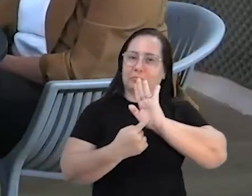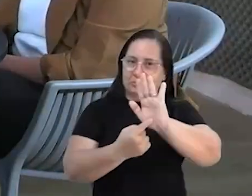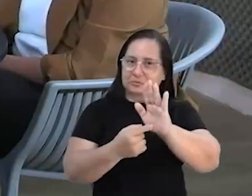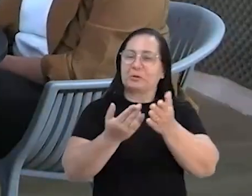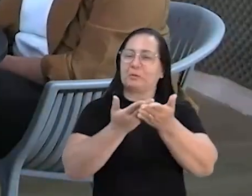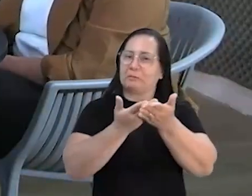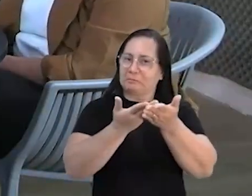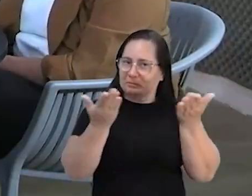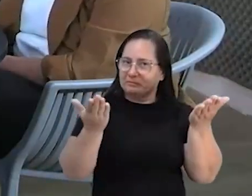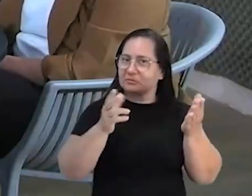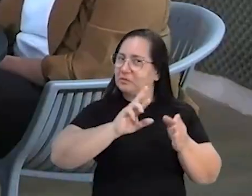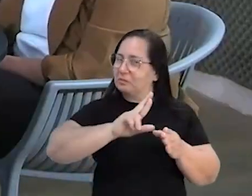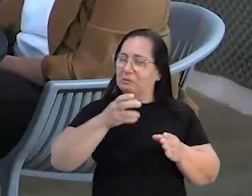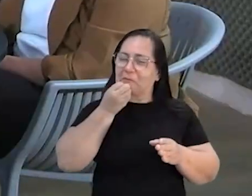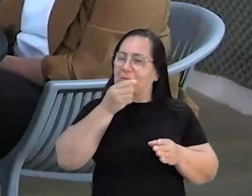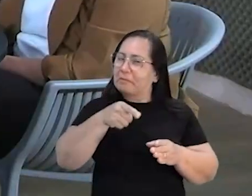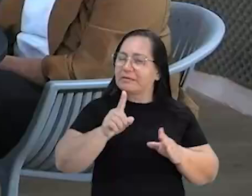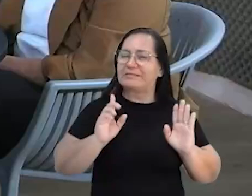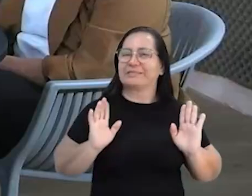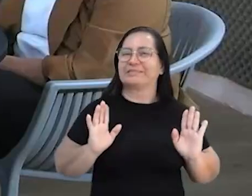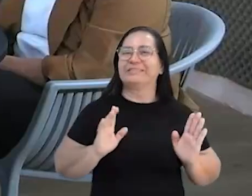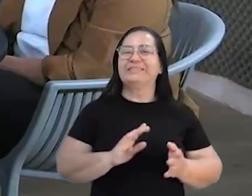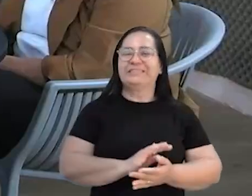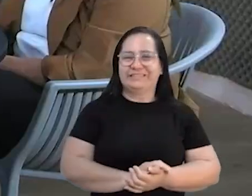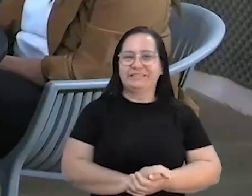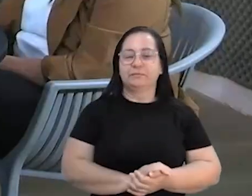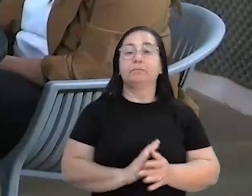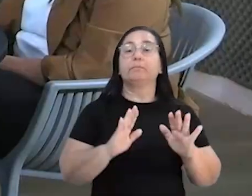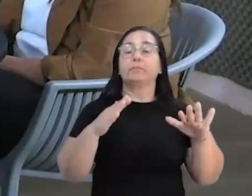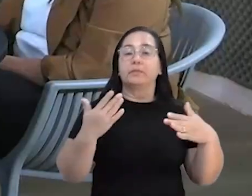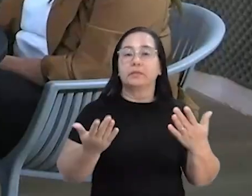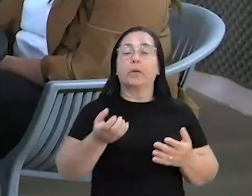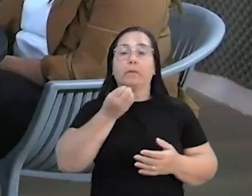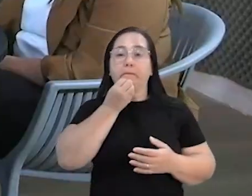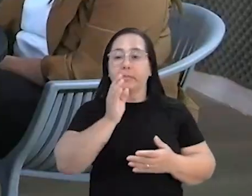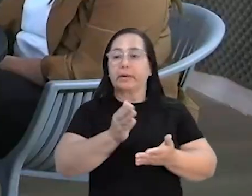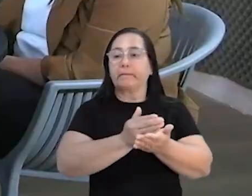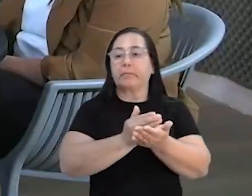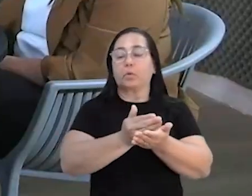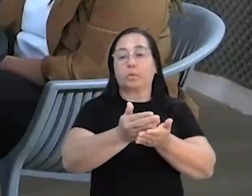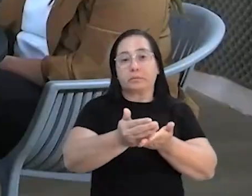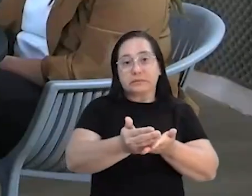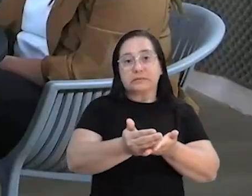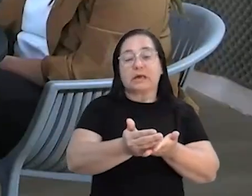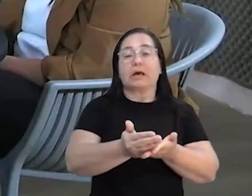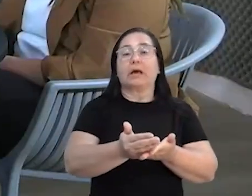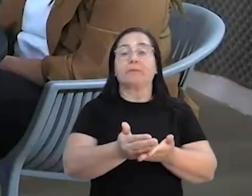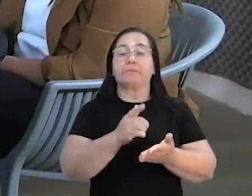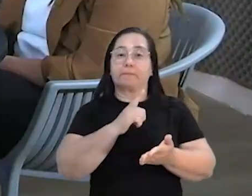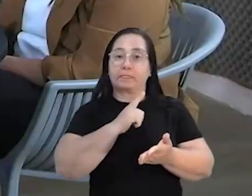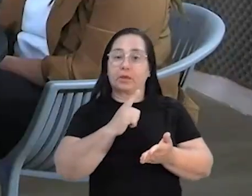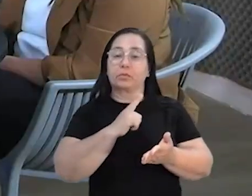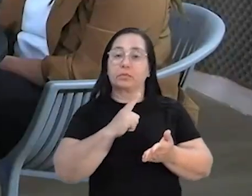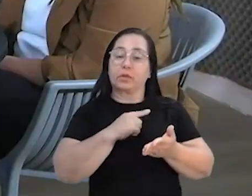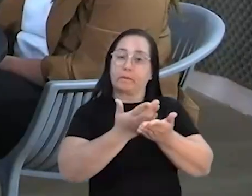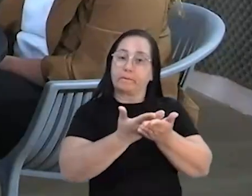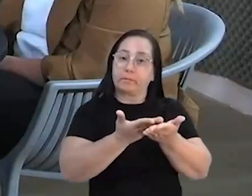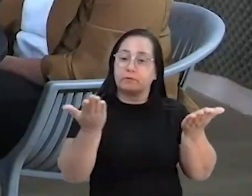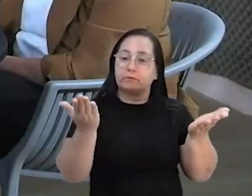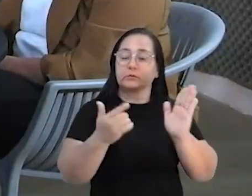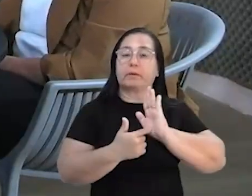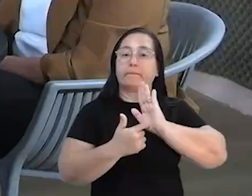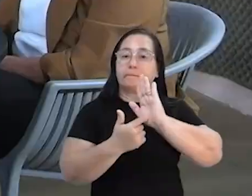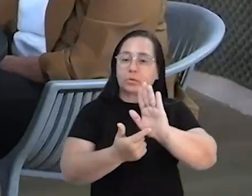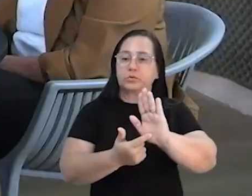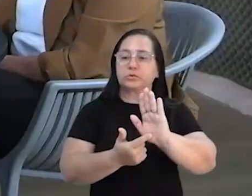para vocês que não é bem assim, tá? Então, bem, para começar, eu trago para vocês